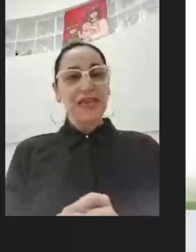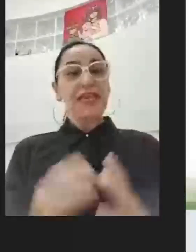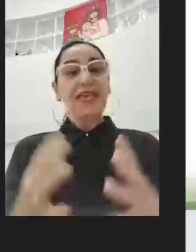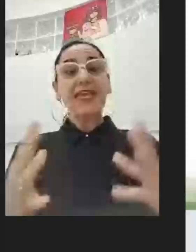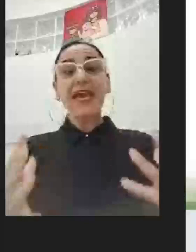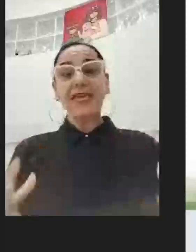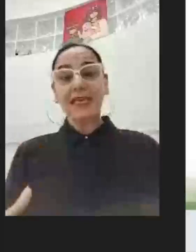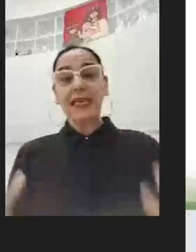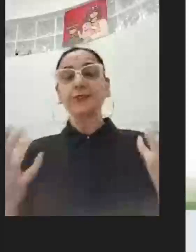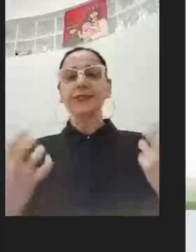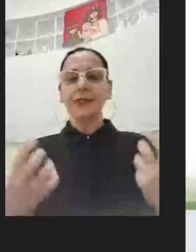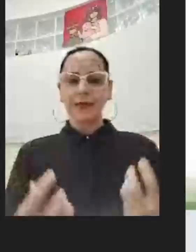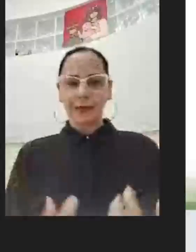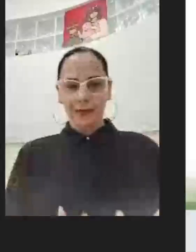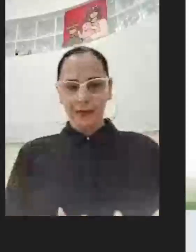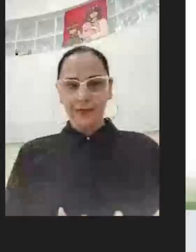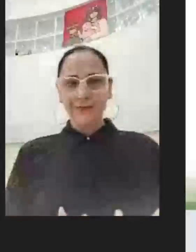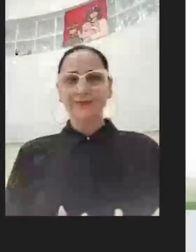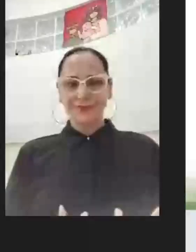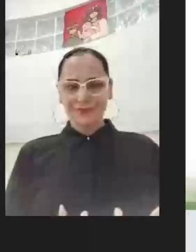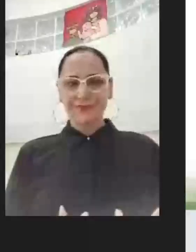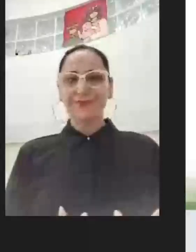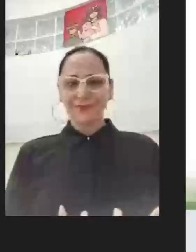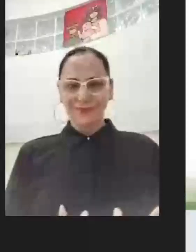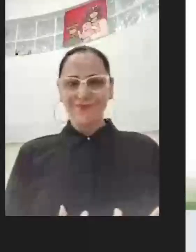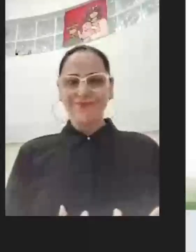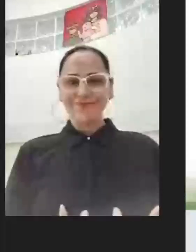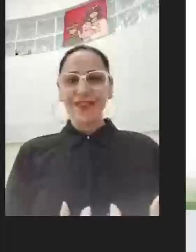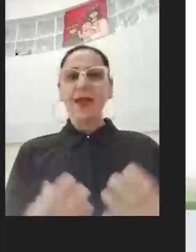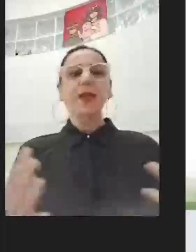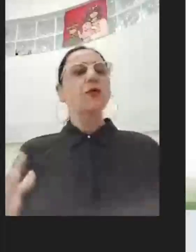não dar conta. E aí eu sentei,